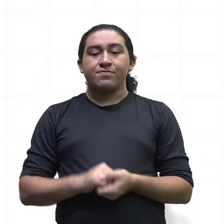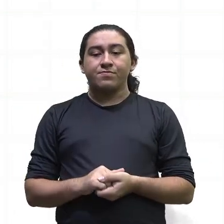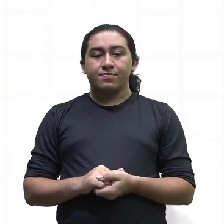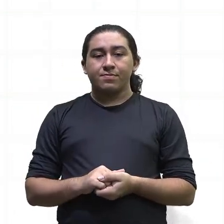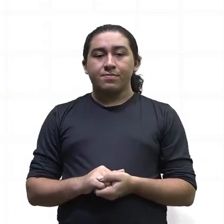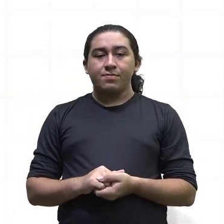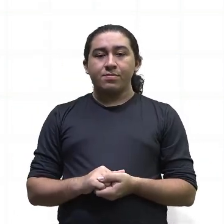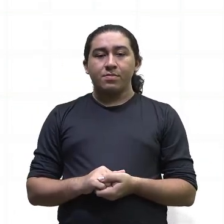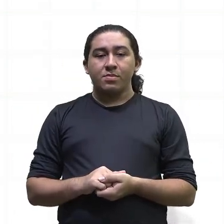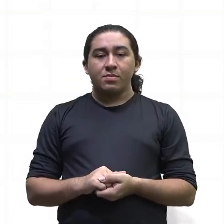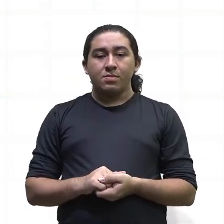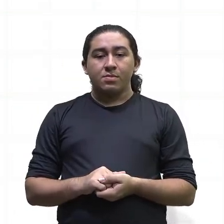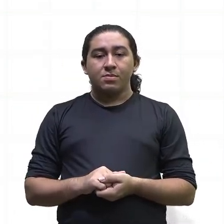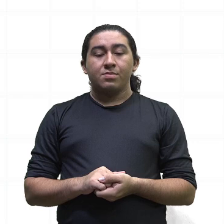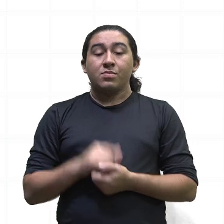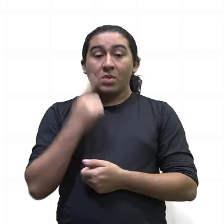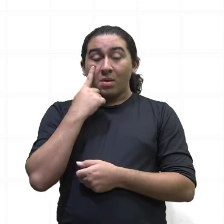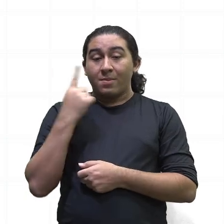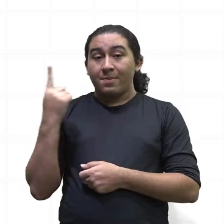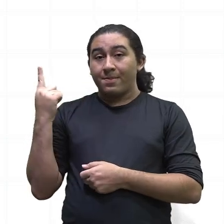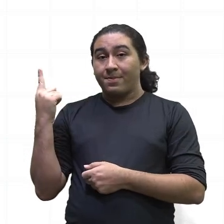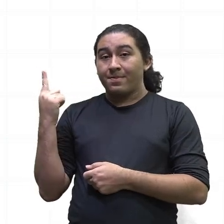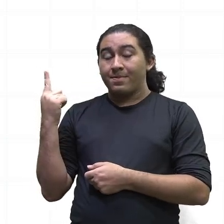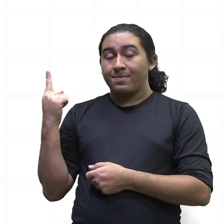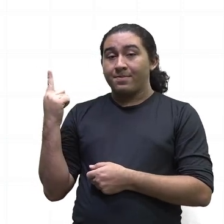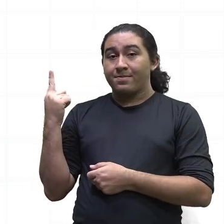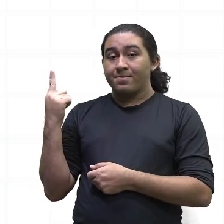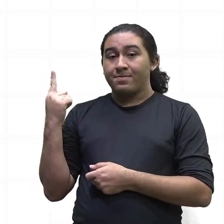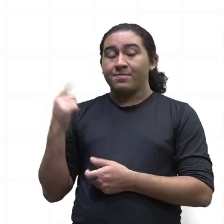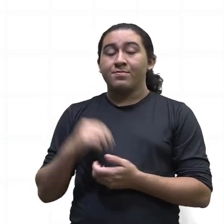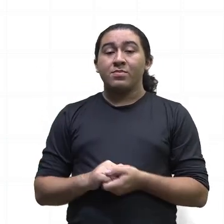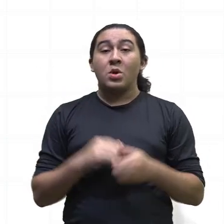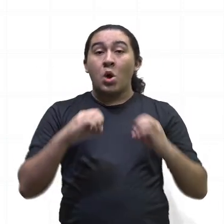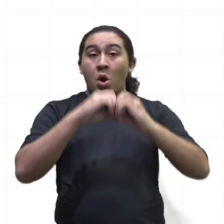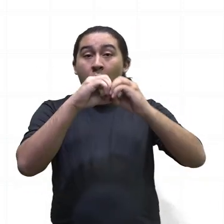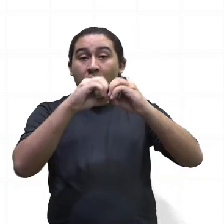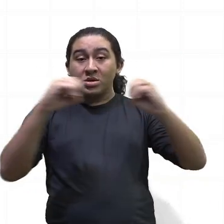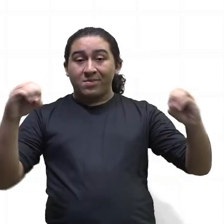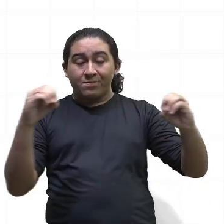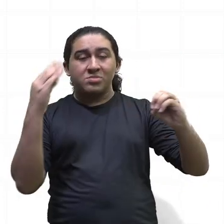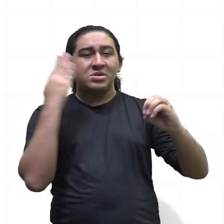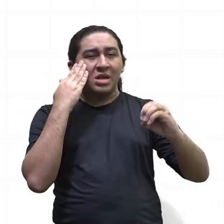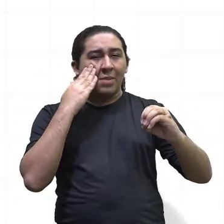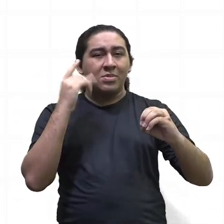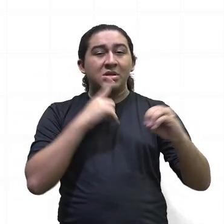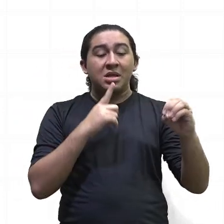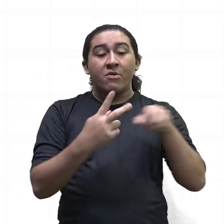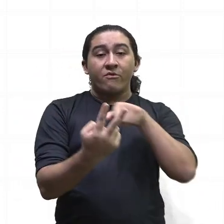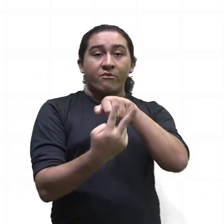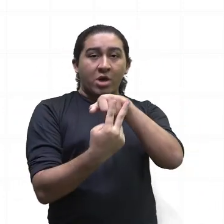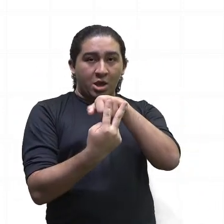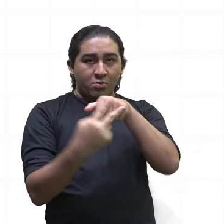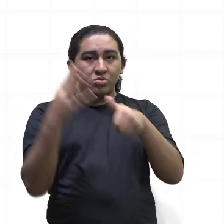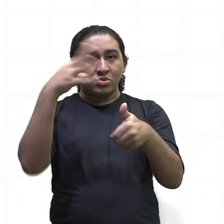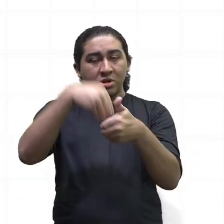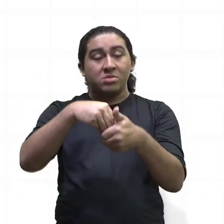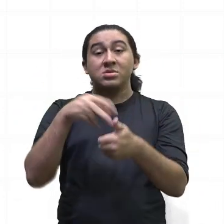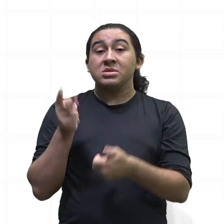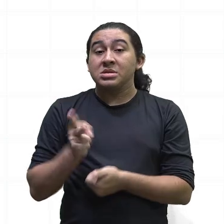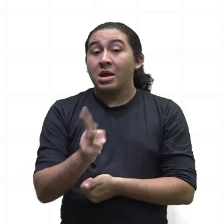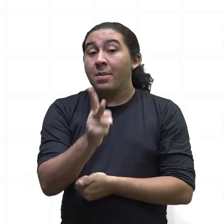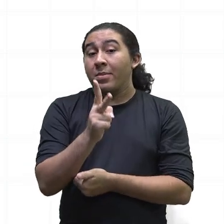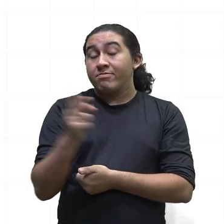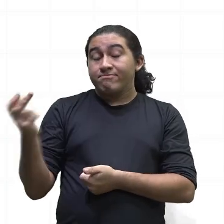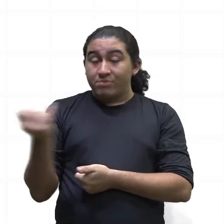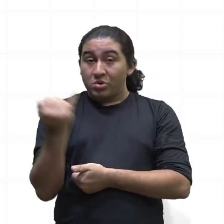aí, né, oração. Nós já sabemos que a oração ela vai estar composta por verbo, é importante ter verbo.